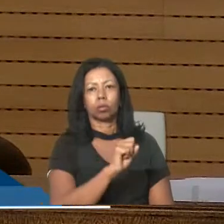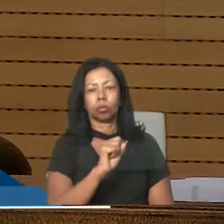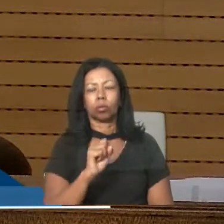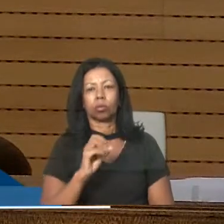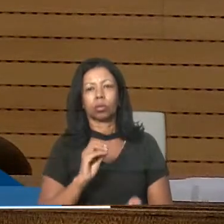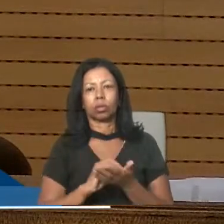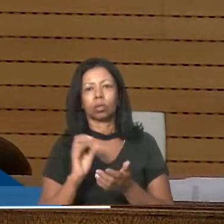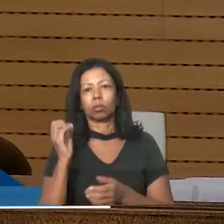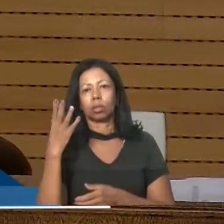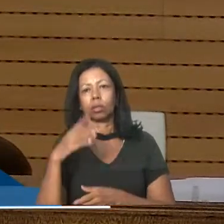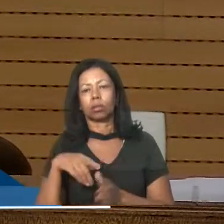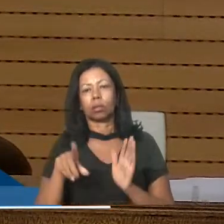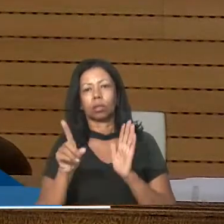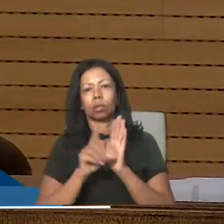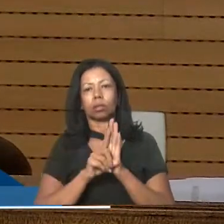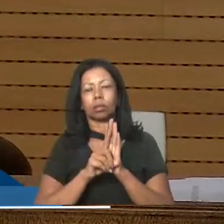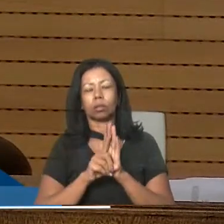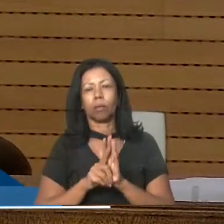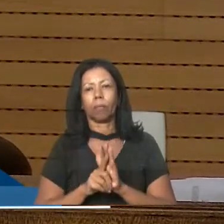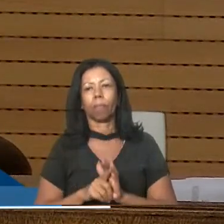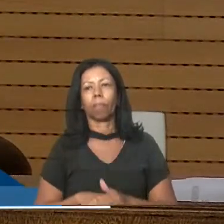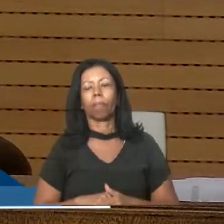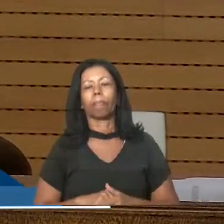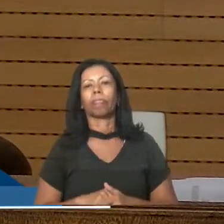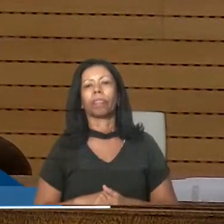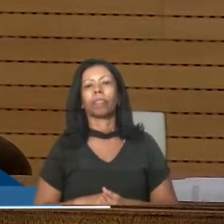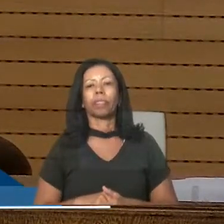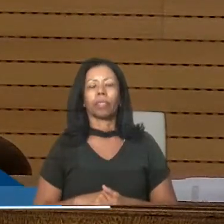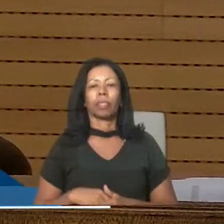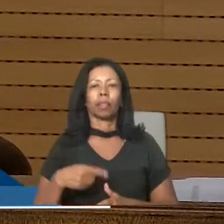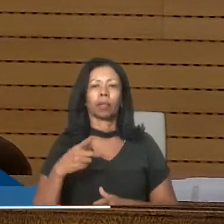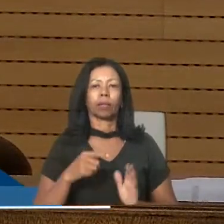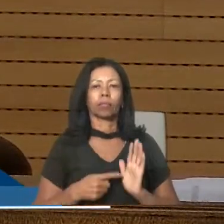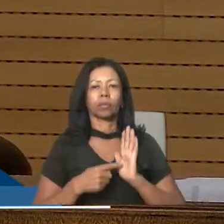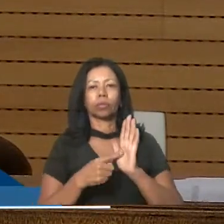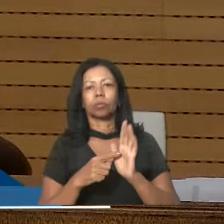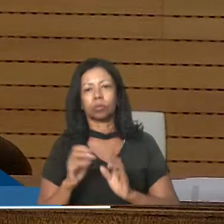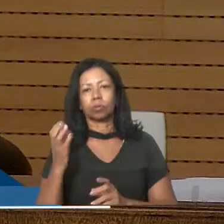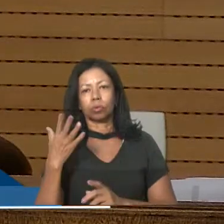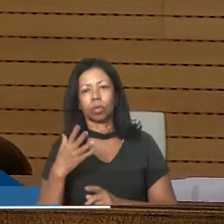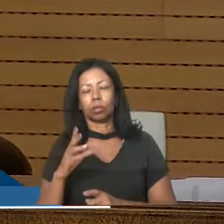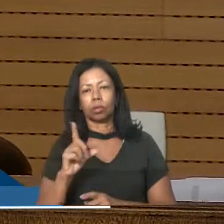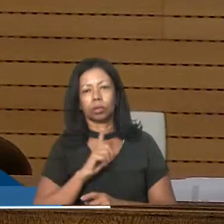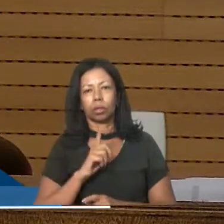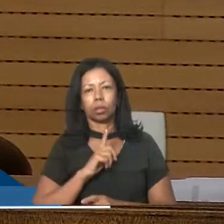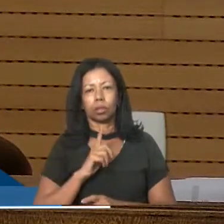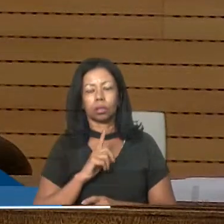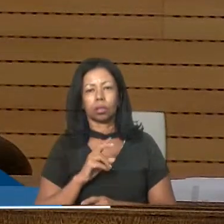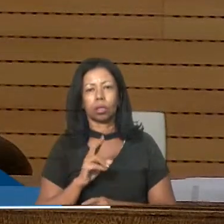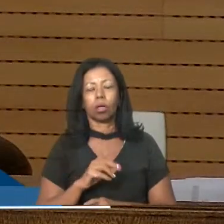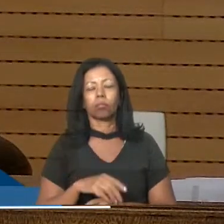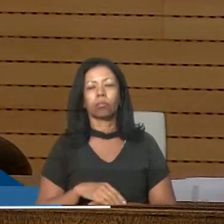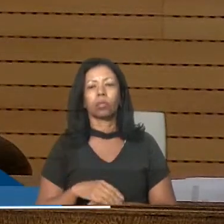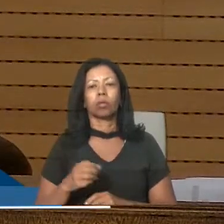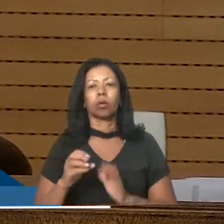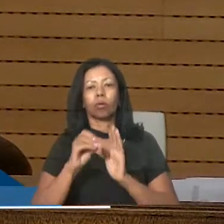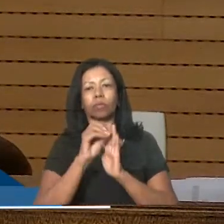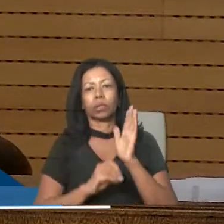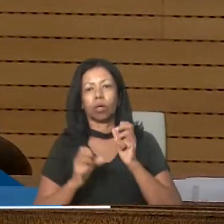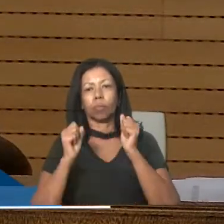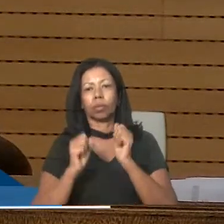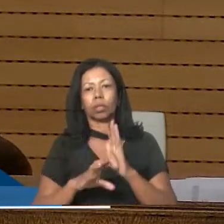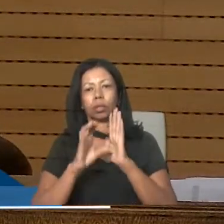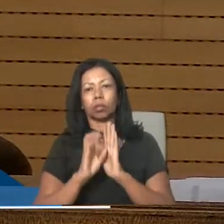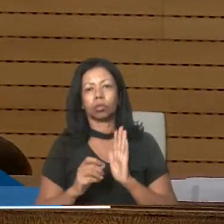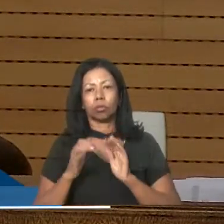a legislação. Instado a manifestar-se sobre a eventual existência de nominação oficial, o Poder